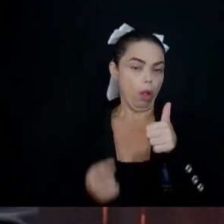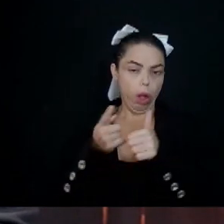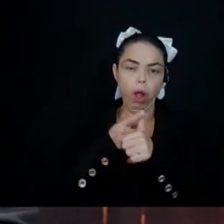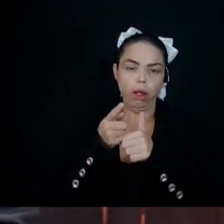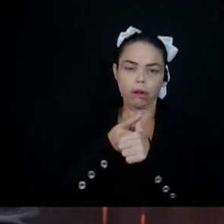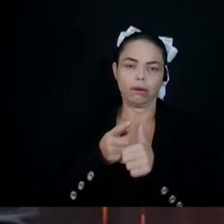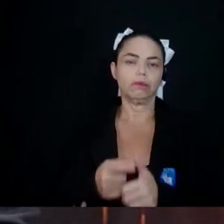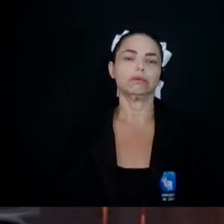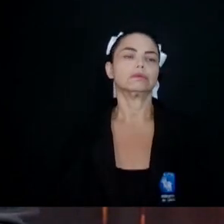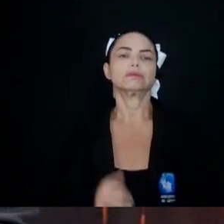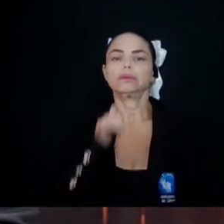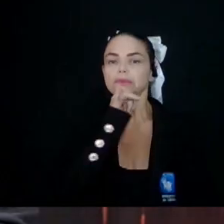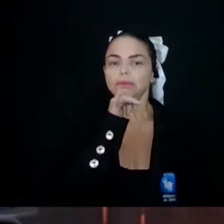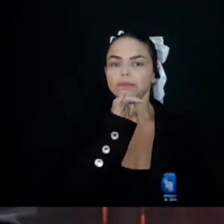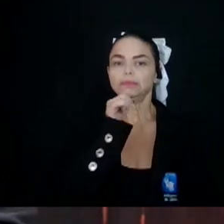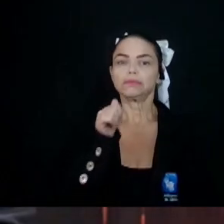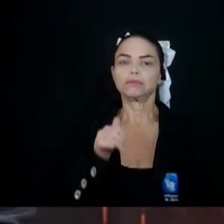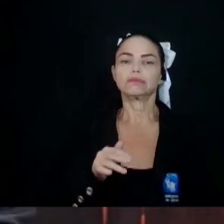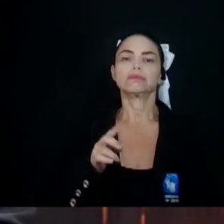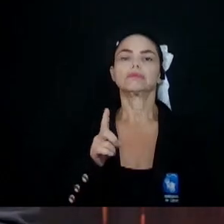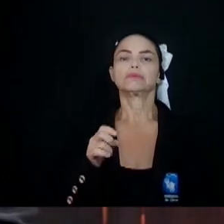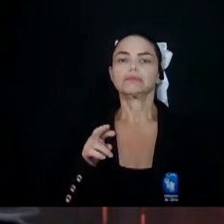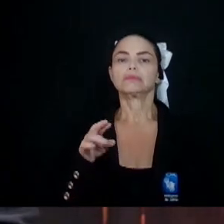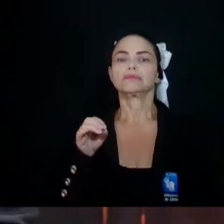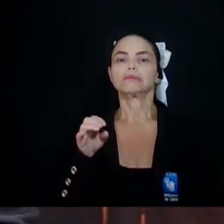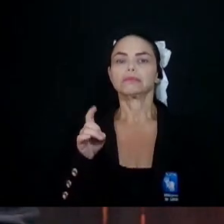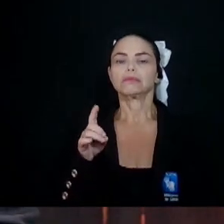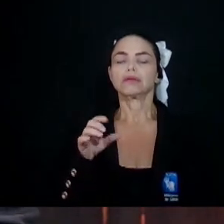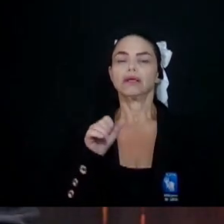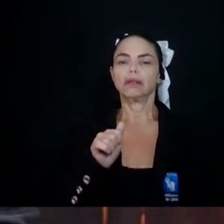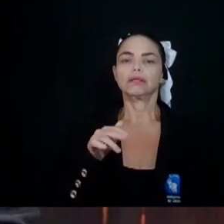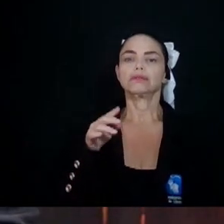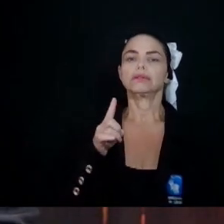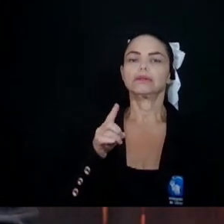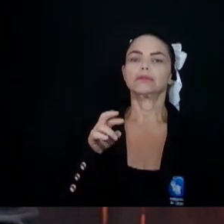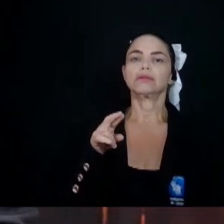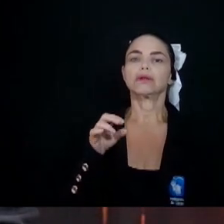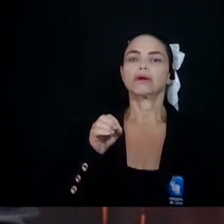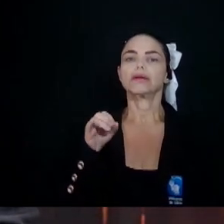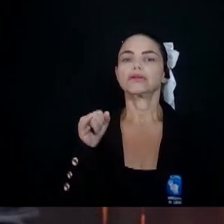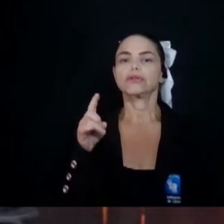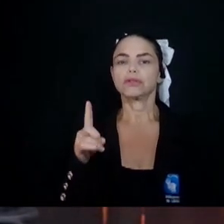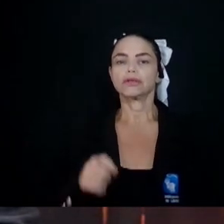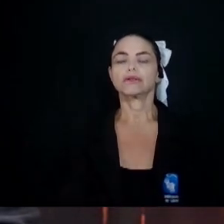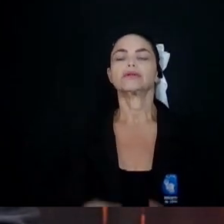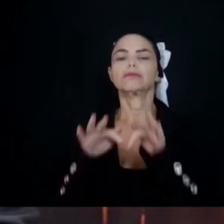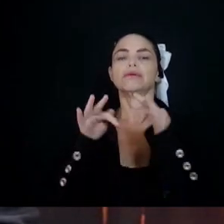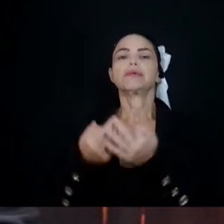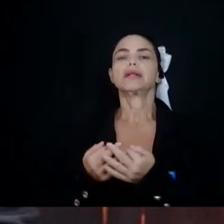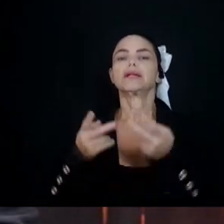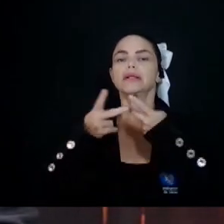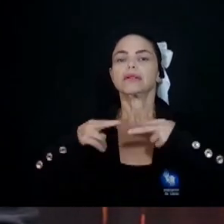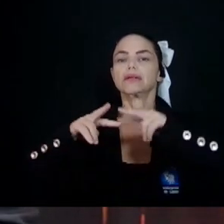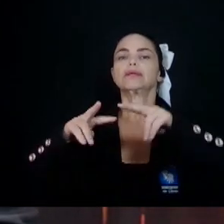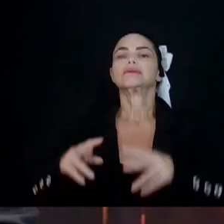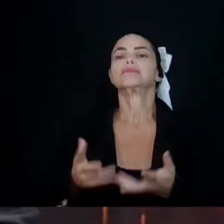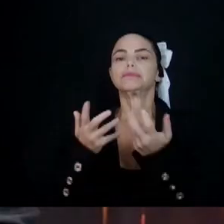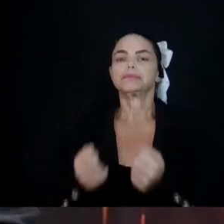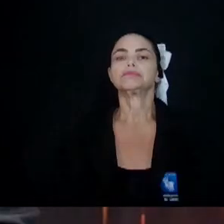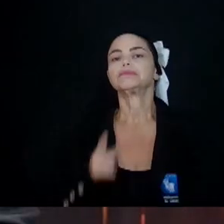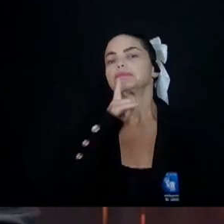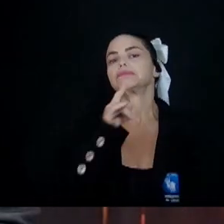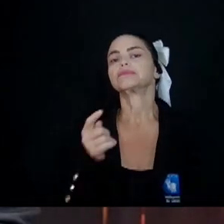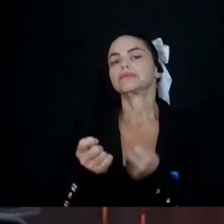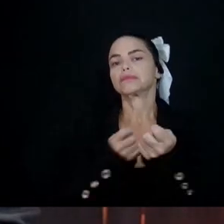O Android tem uma ferramenta chamada Family Link. E esse Family Link, ele permite que os pais